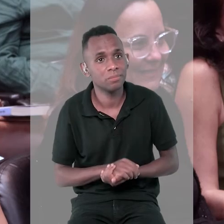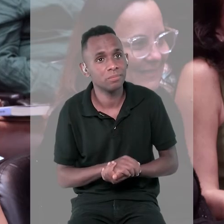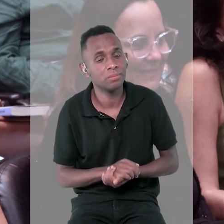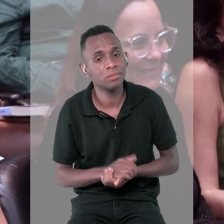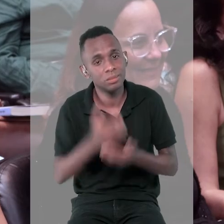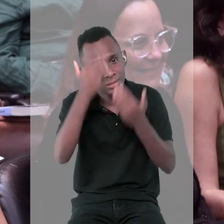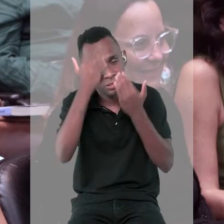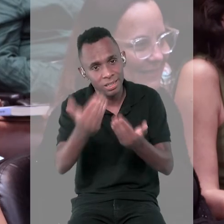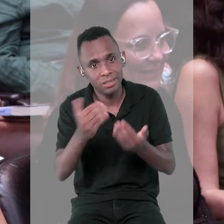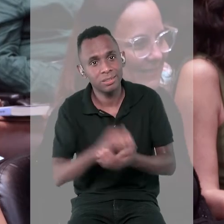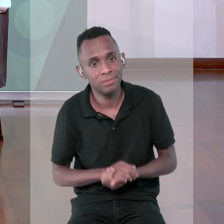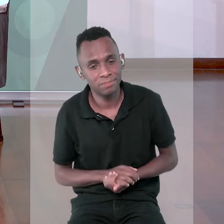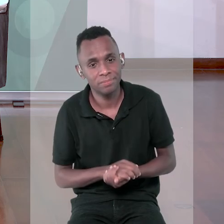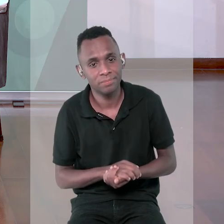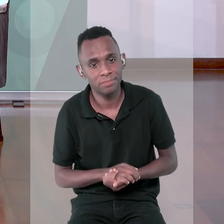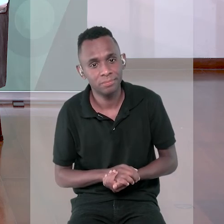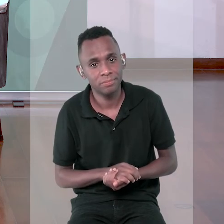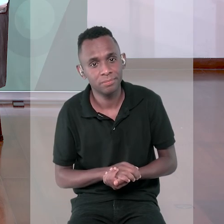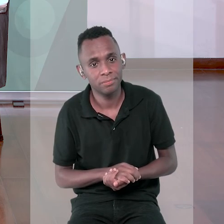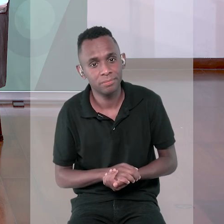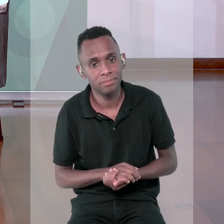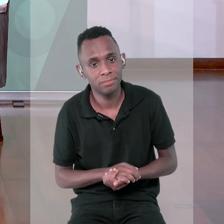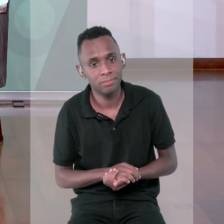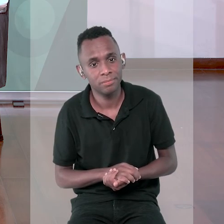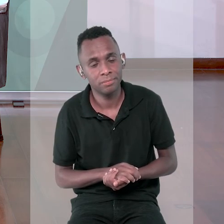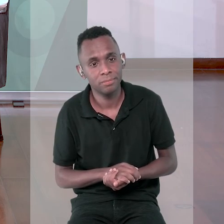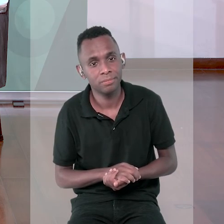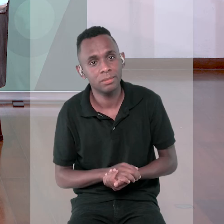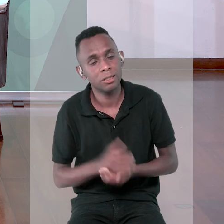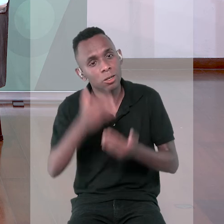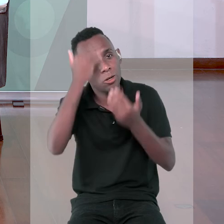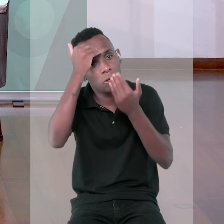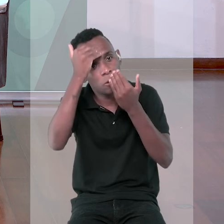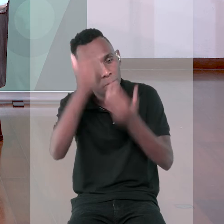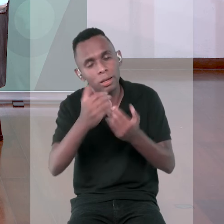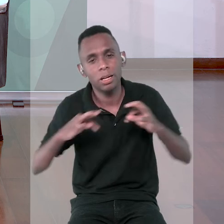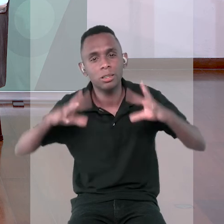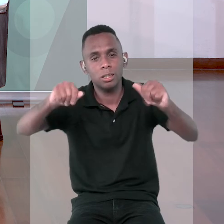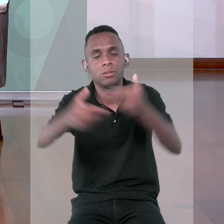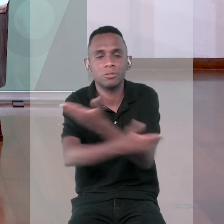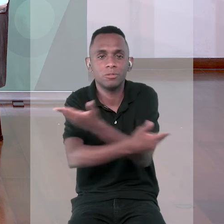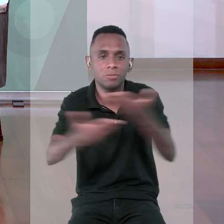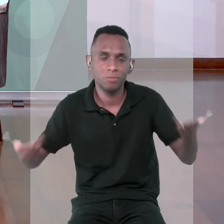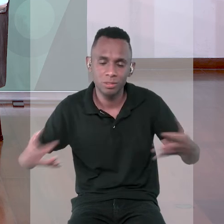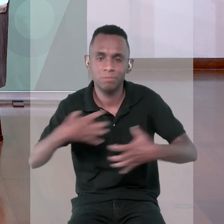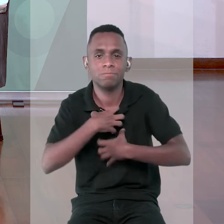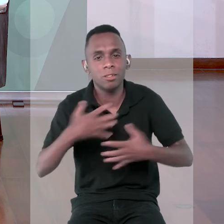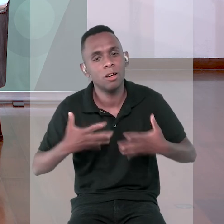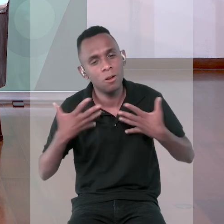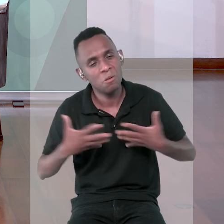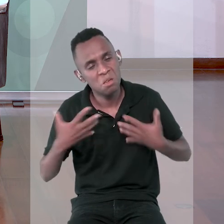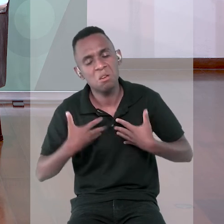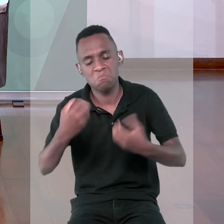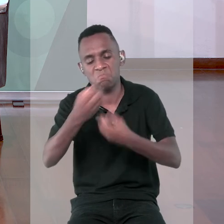os agradecimentos. Deixa eu deixar a Isabelle terminar. Muito obrigada a todos vocês. Uma alegria,